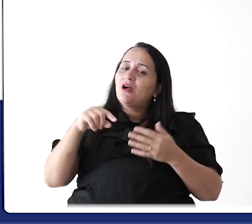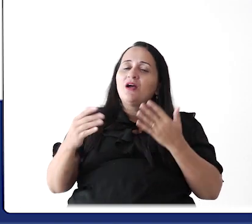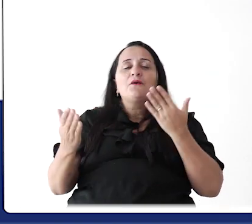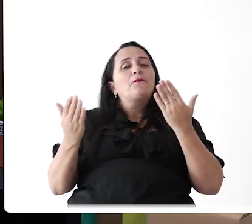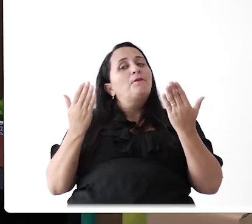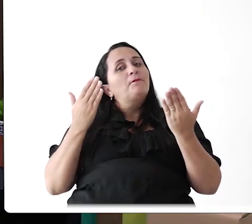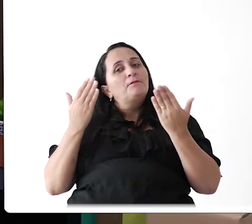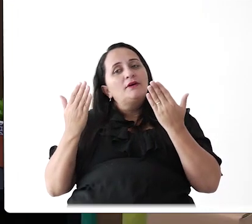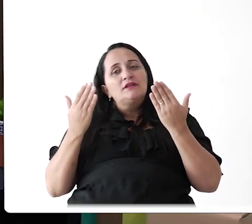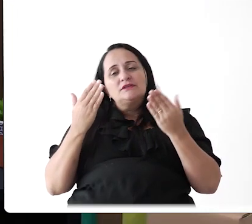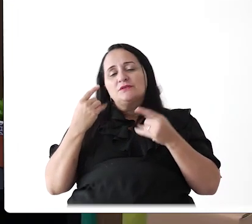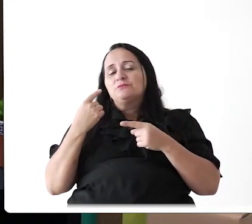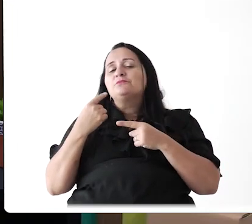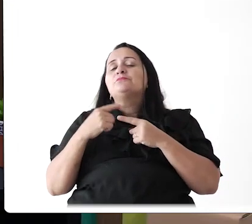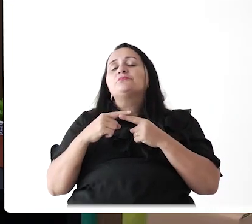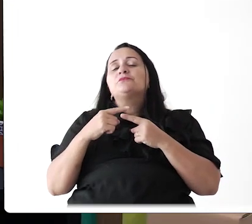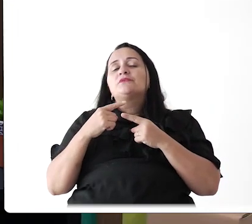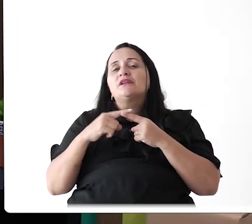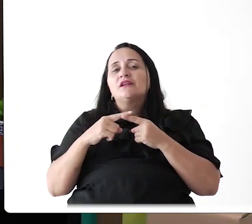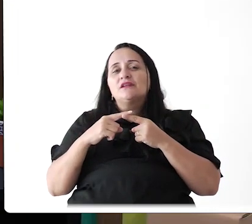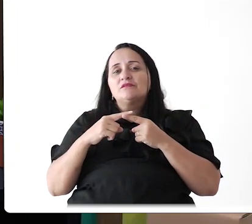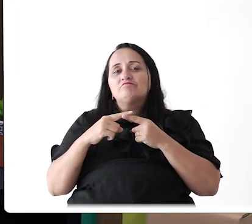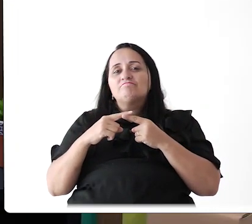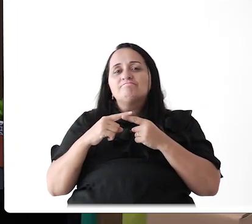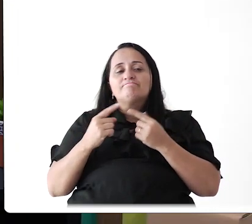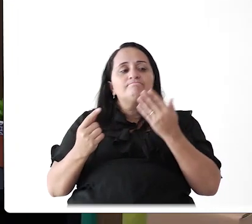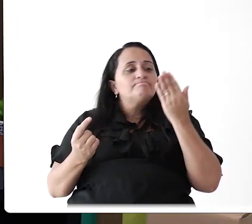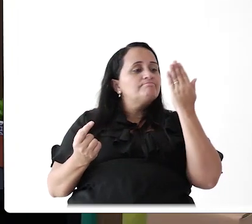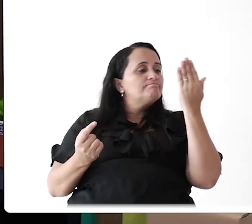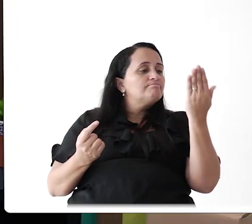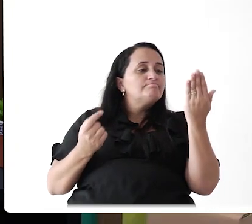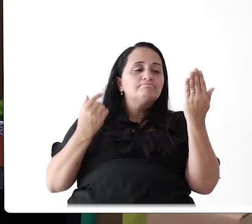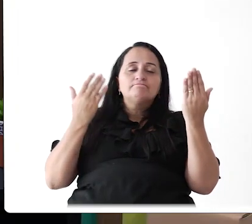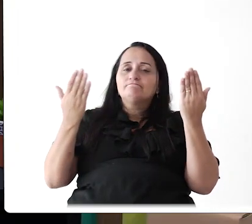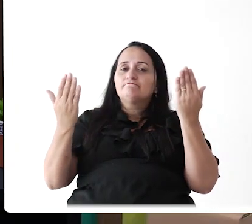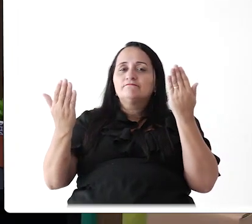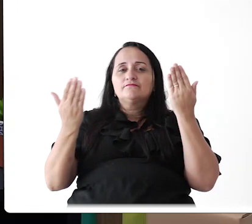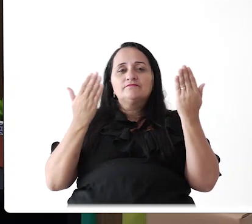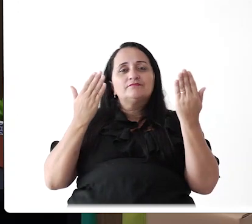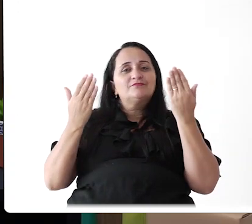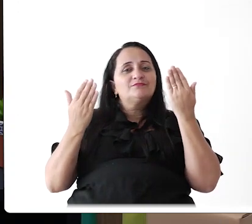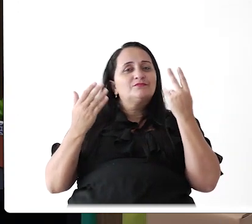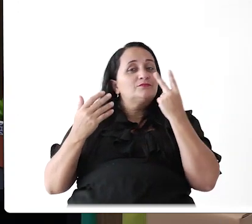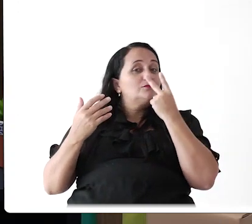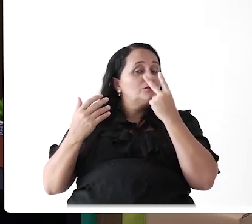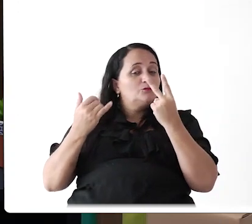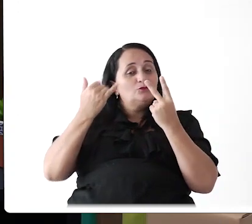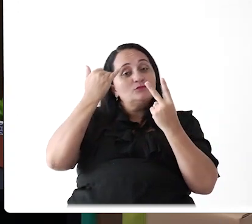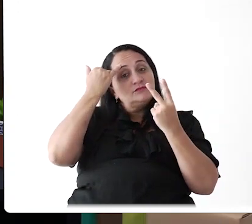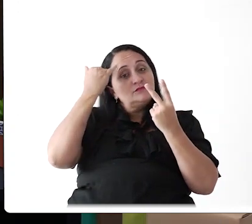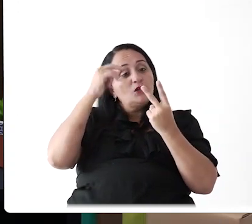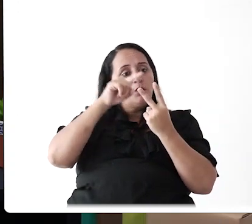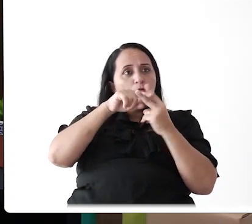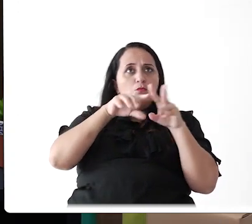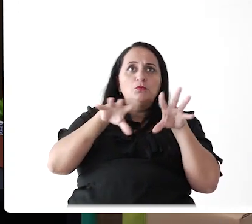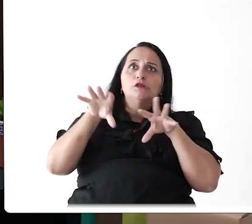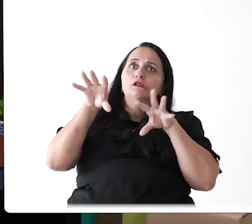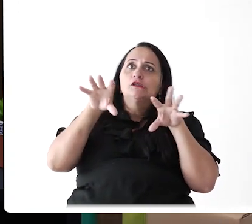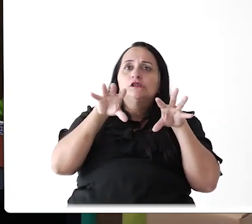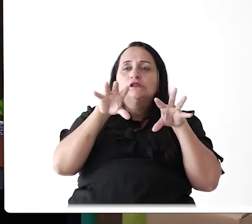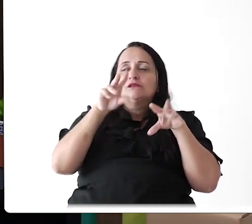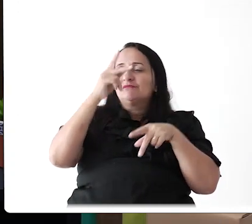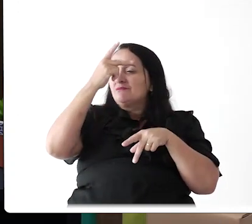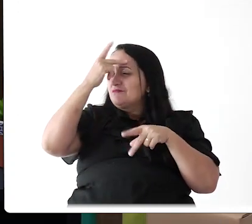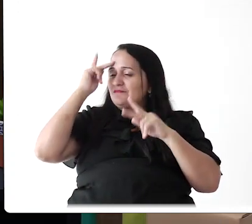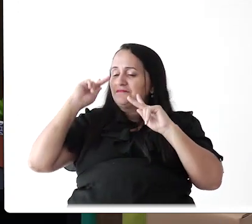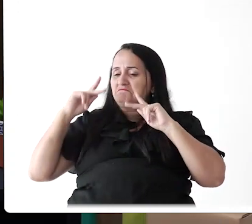comparação. Por que comparação? Porque vai comparar duas ideias. Está comparando Frankenstein conosco, como